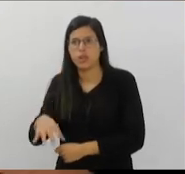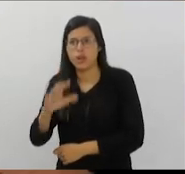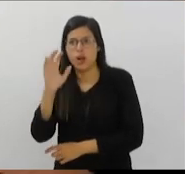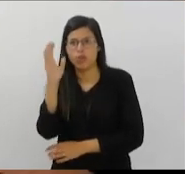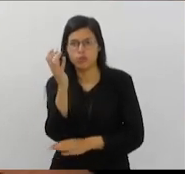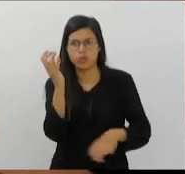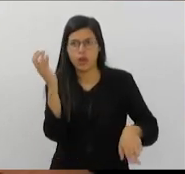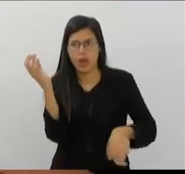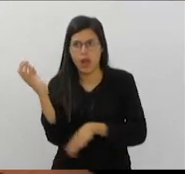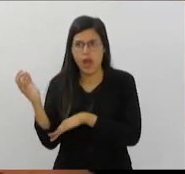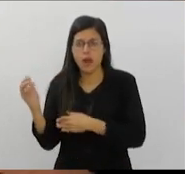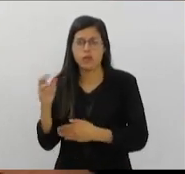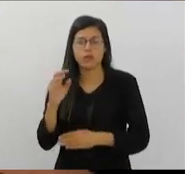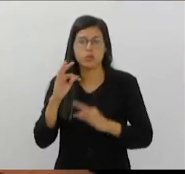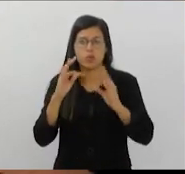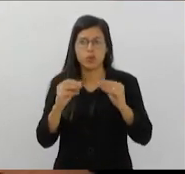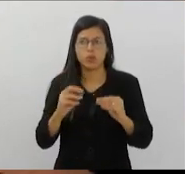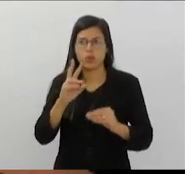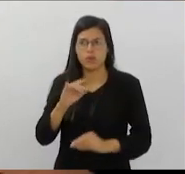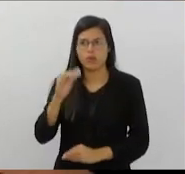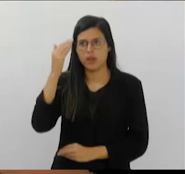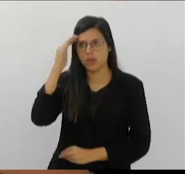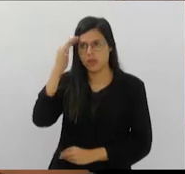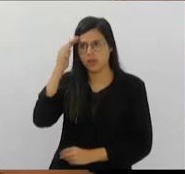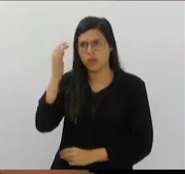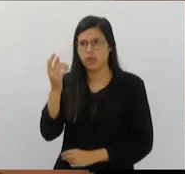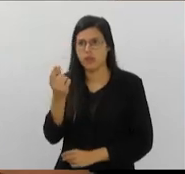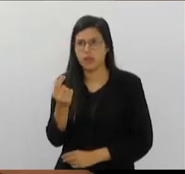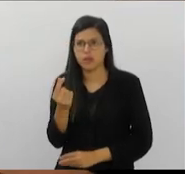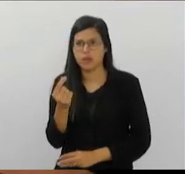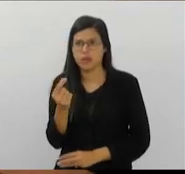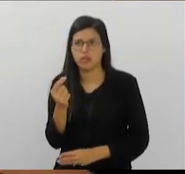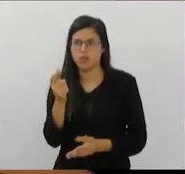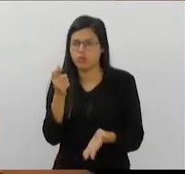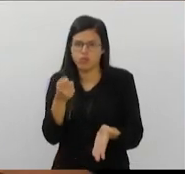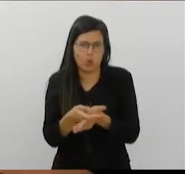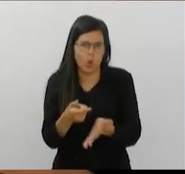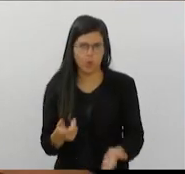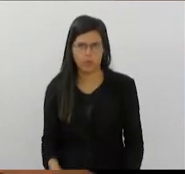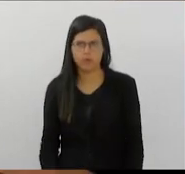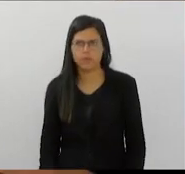cortada, todo mundo vai entender que dinheiro não se come.